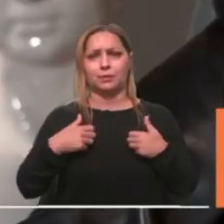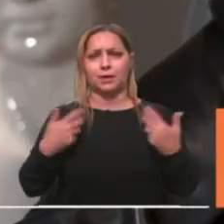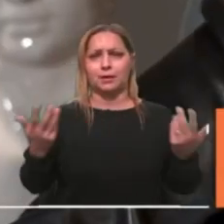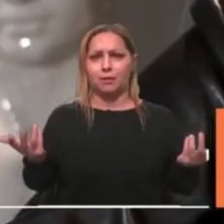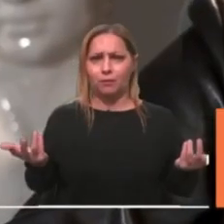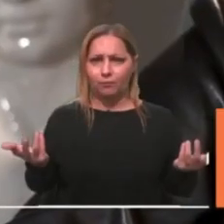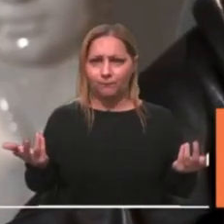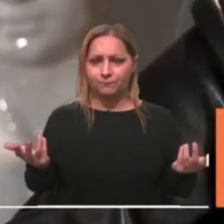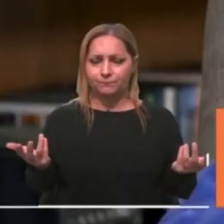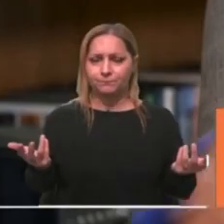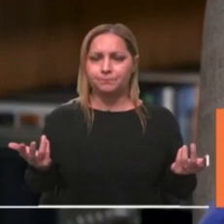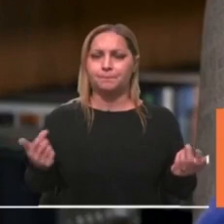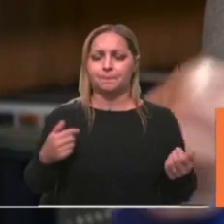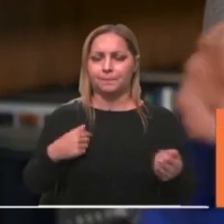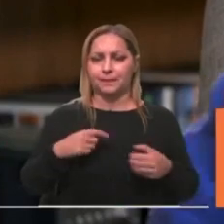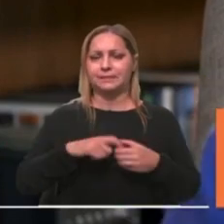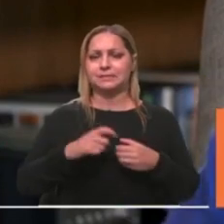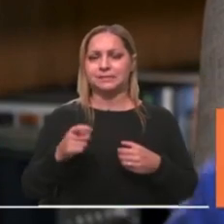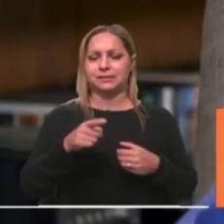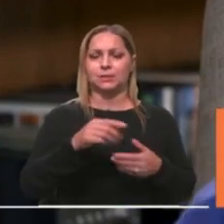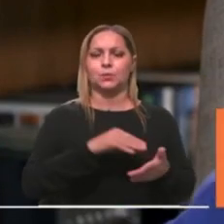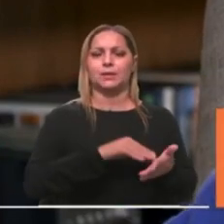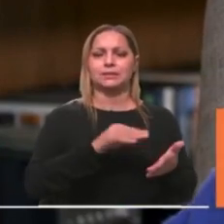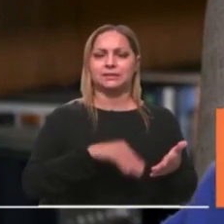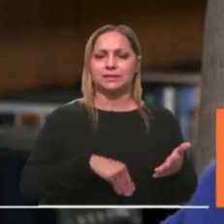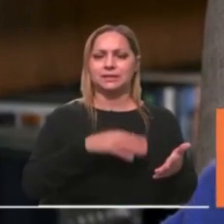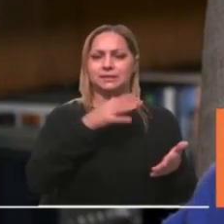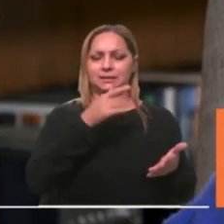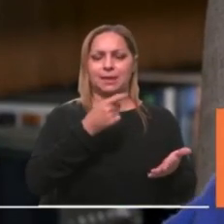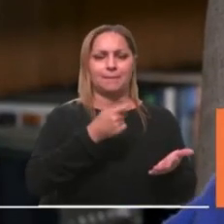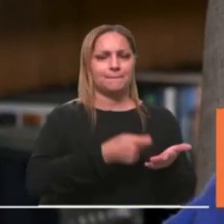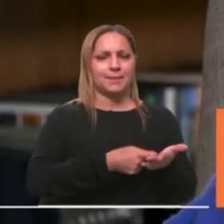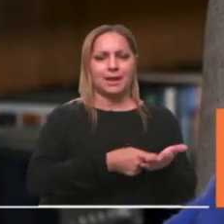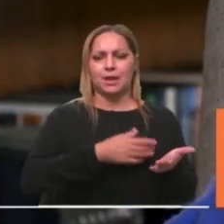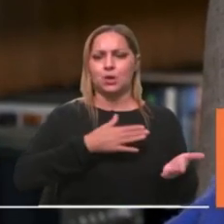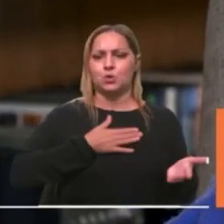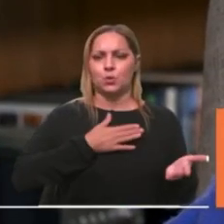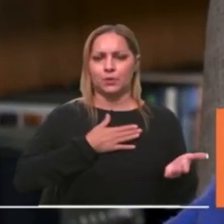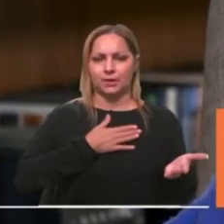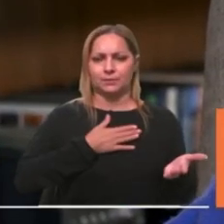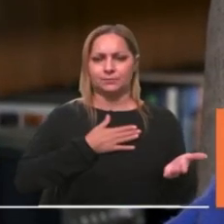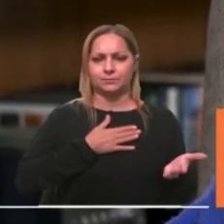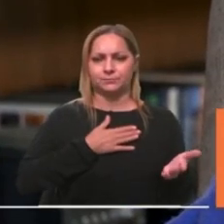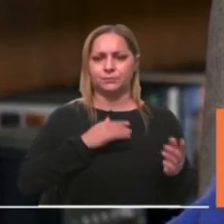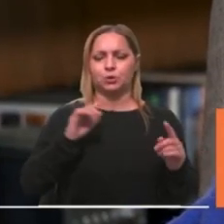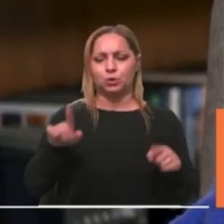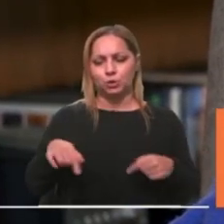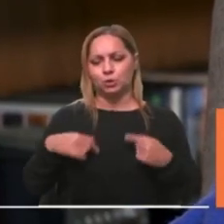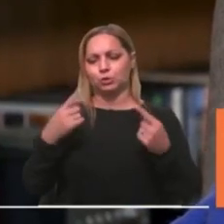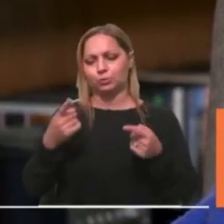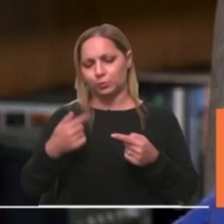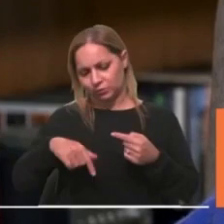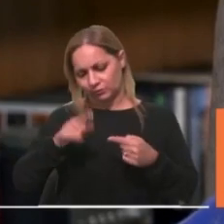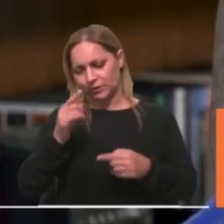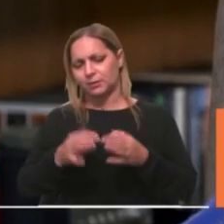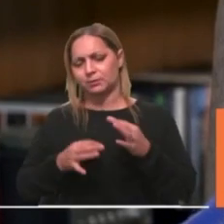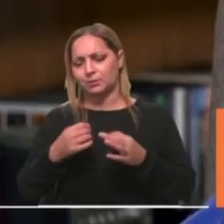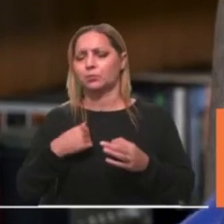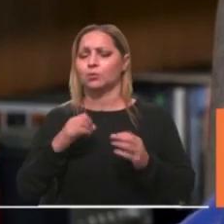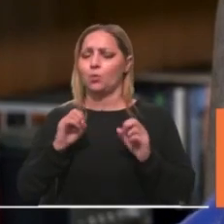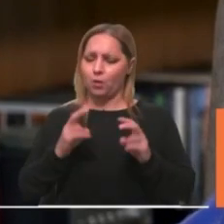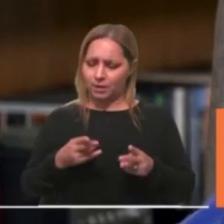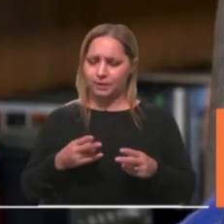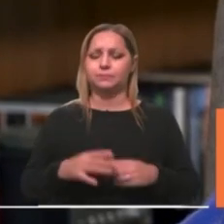e Então disse tá bem sai Mas então Assina aqui uma coisa dizer que não que não paga a multa eh que depois vai vai tribunal eu disse tá bem vamos embora vamos a